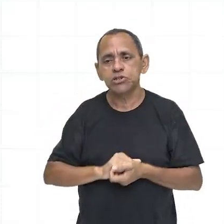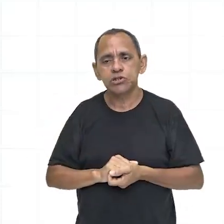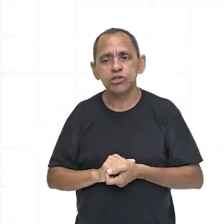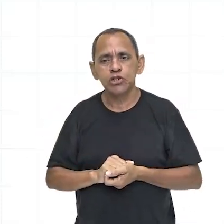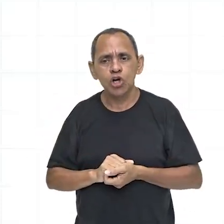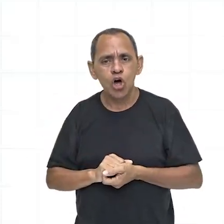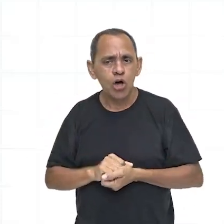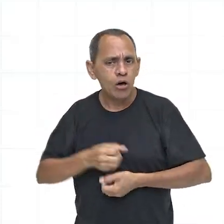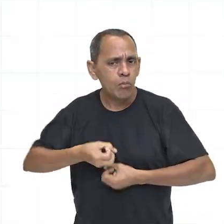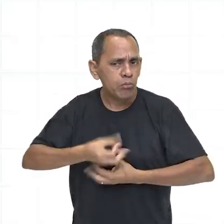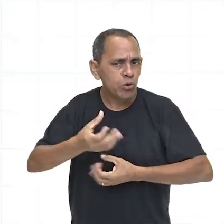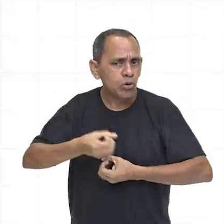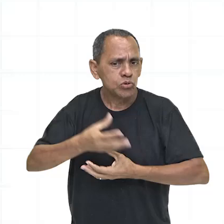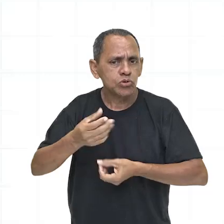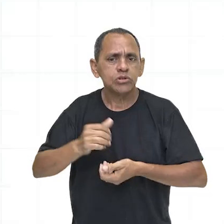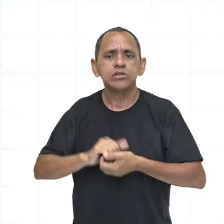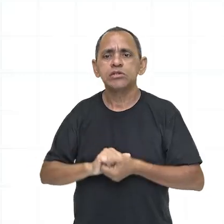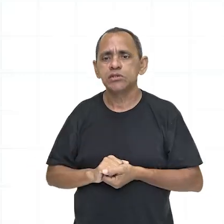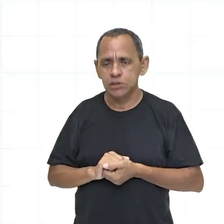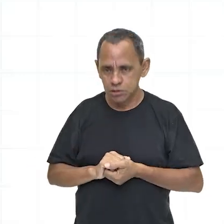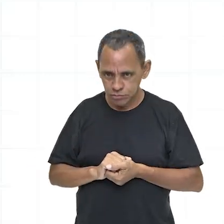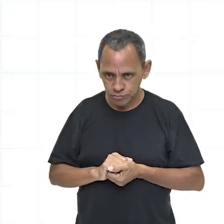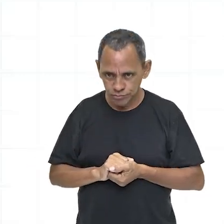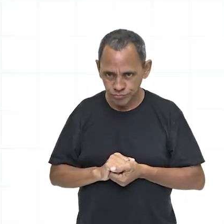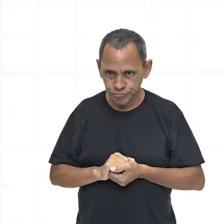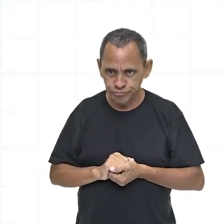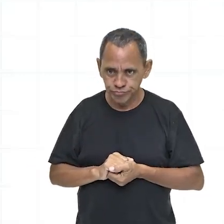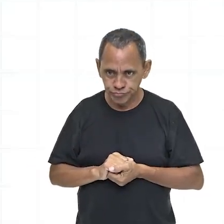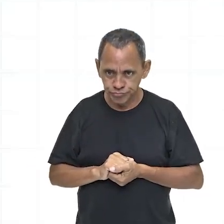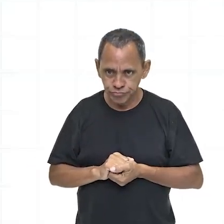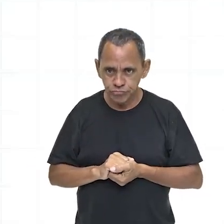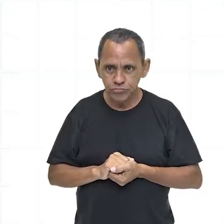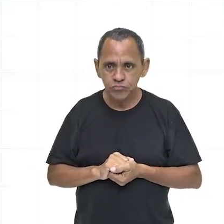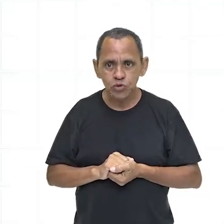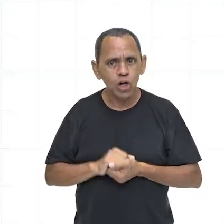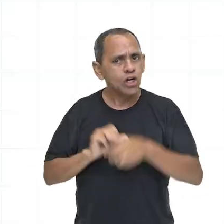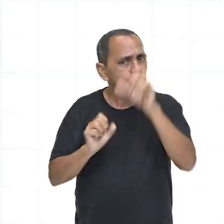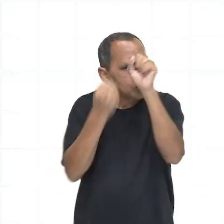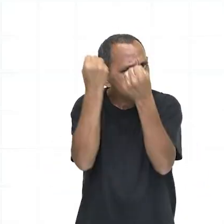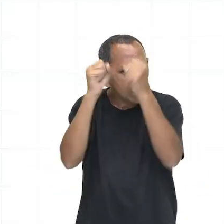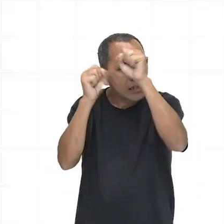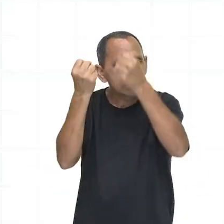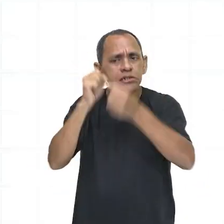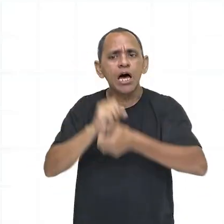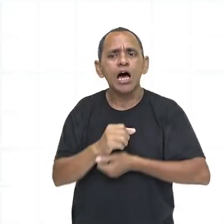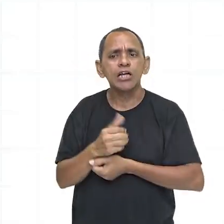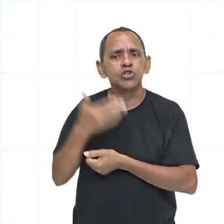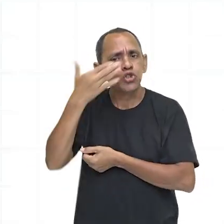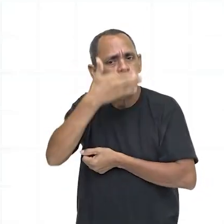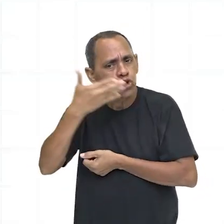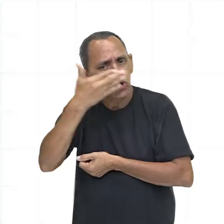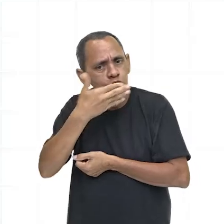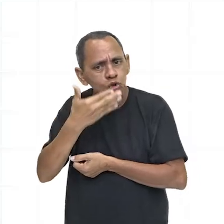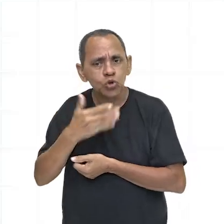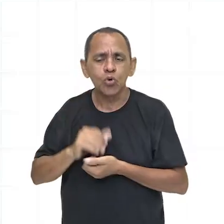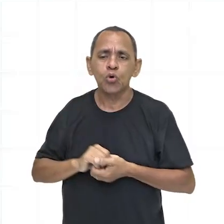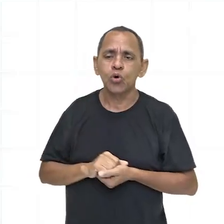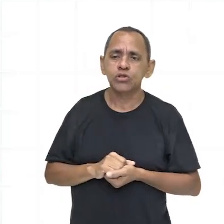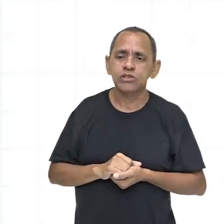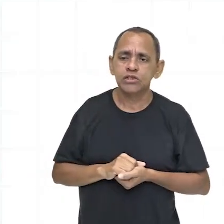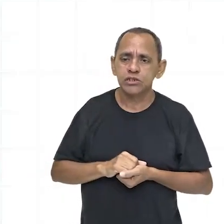industrializada, em besteiras, tipo bolo, doces, salgados,